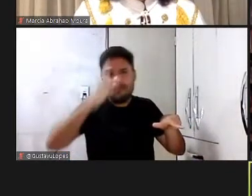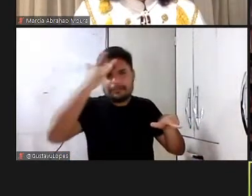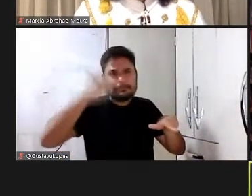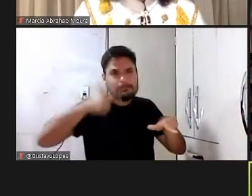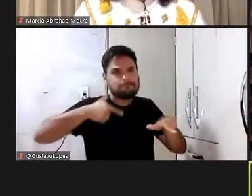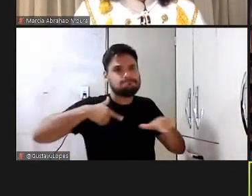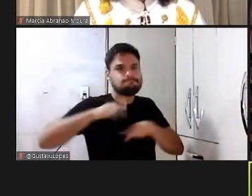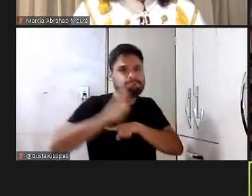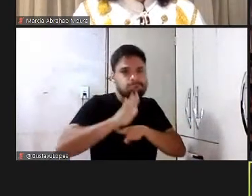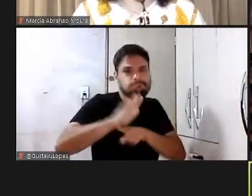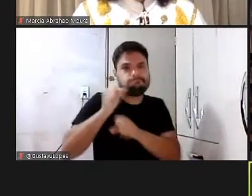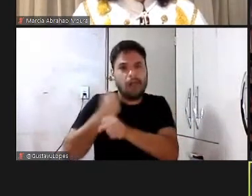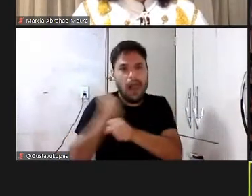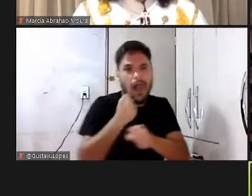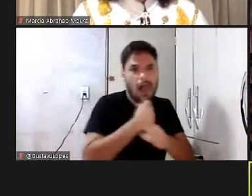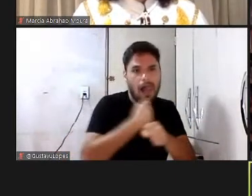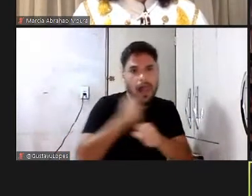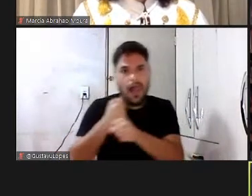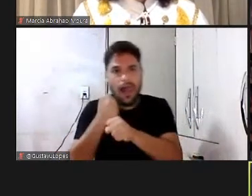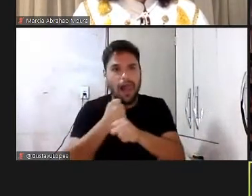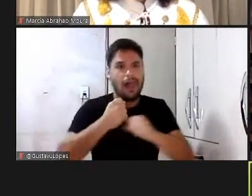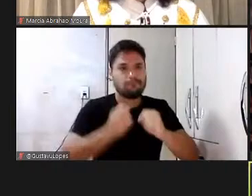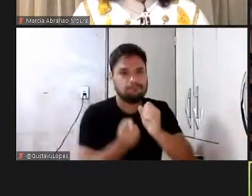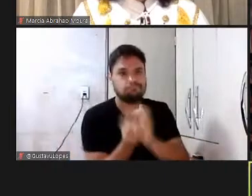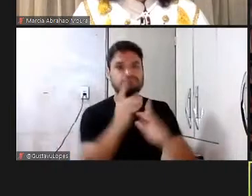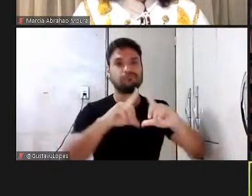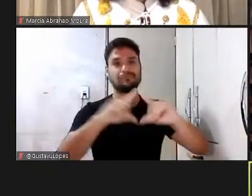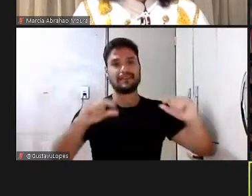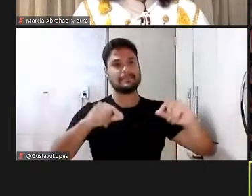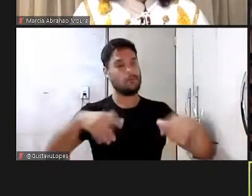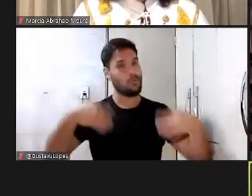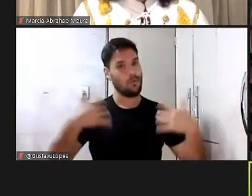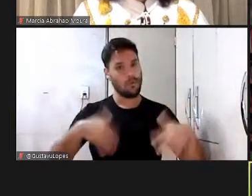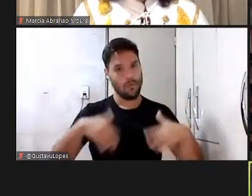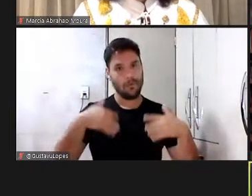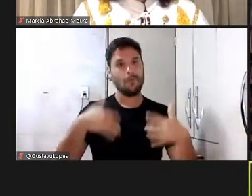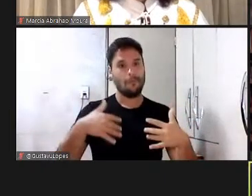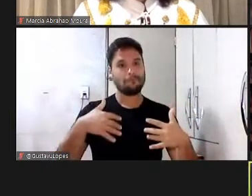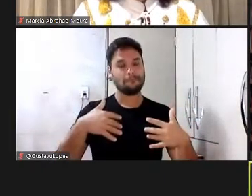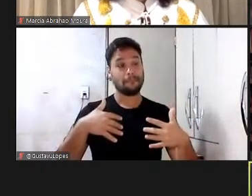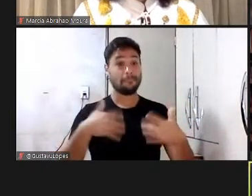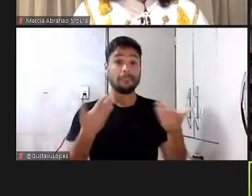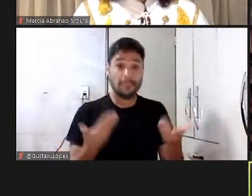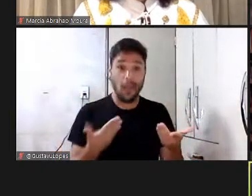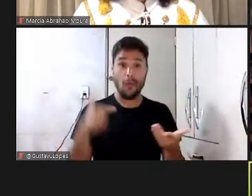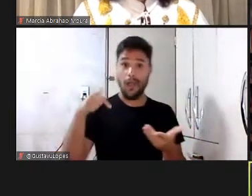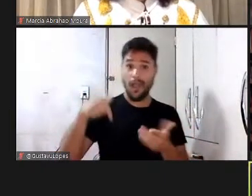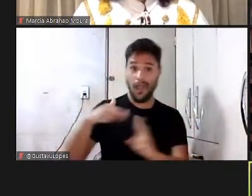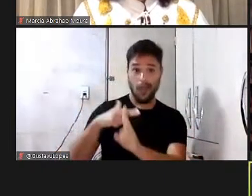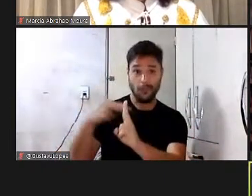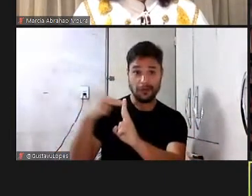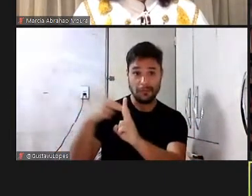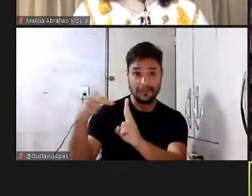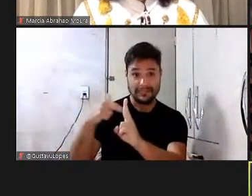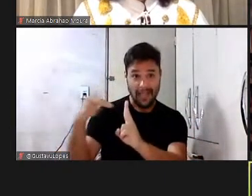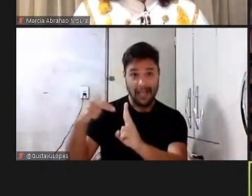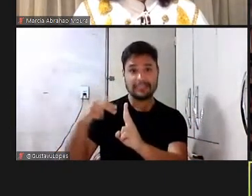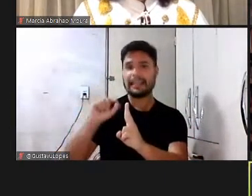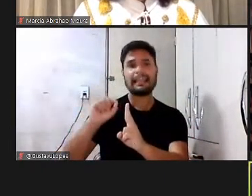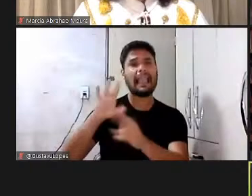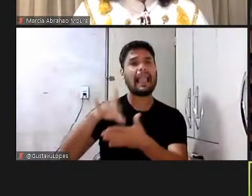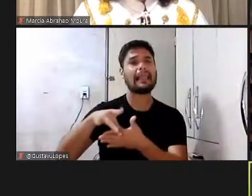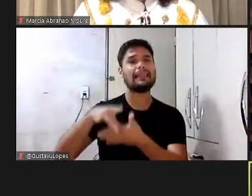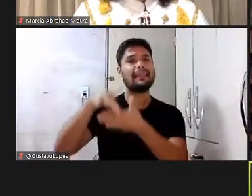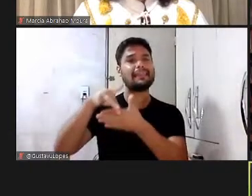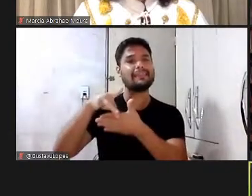e revolucionário. No âmbito deste projeto, a criação da Universidade de Brasília foi liderada por dois